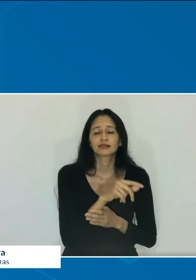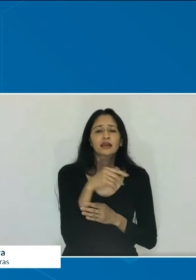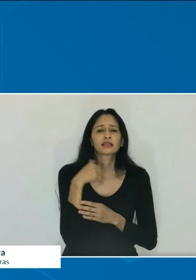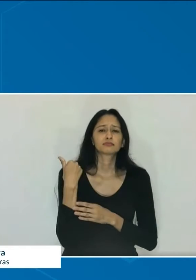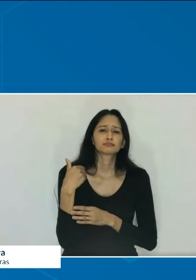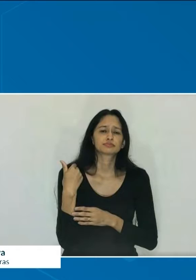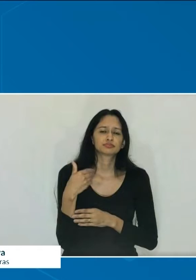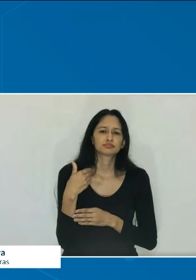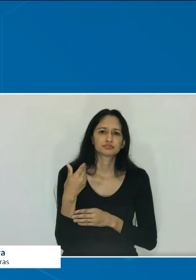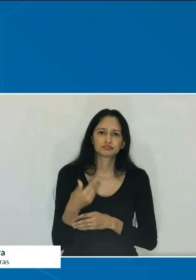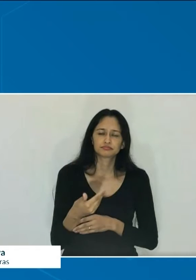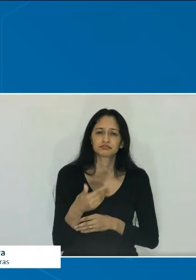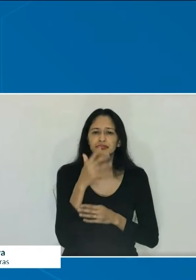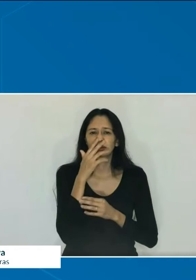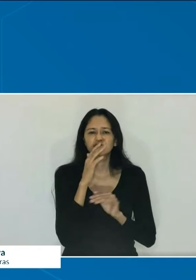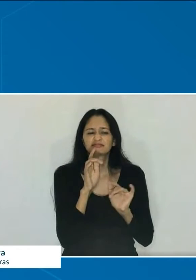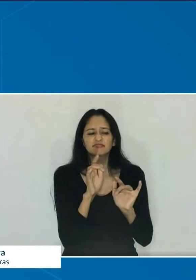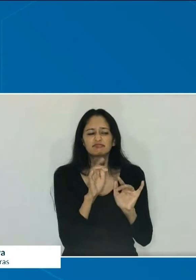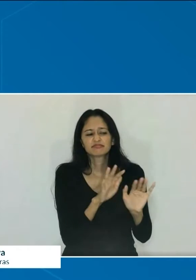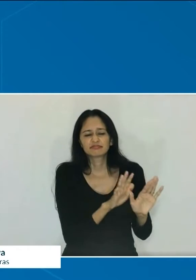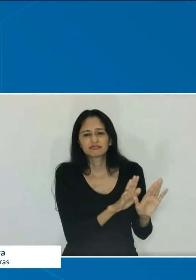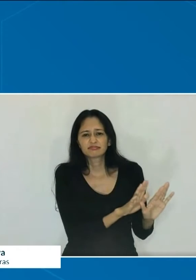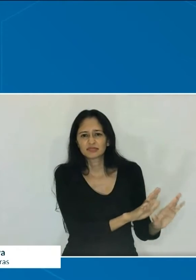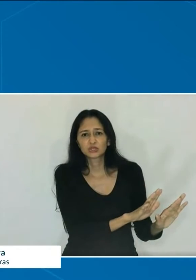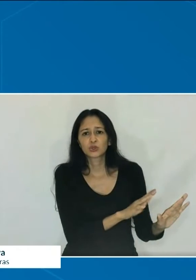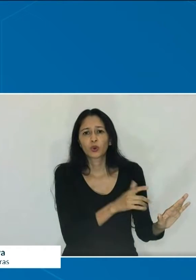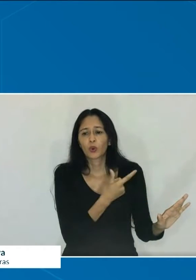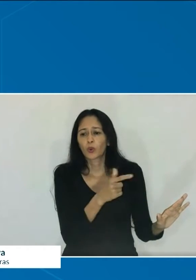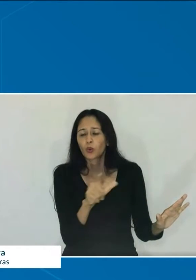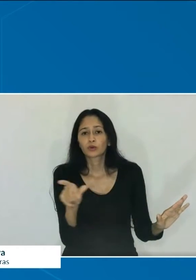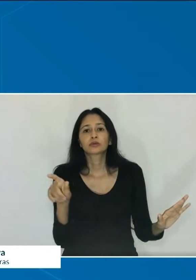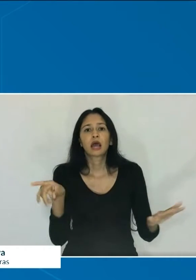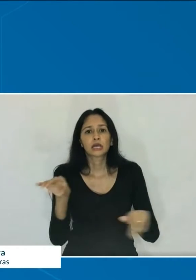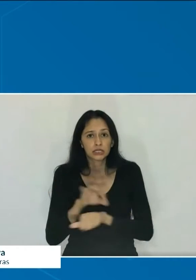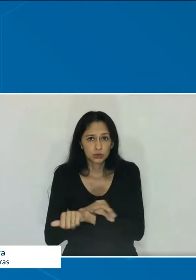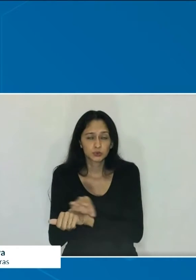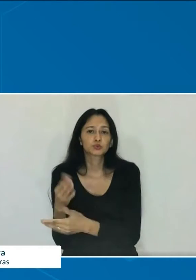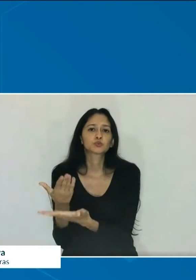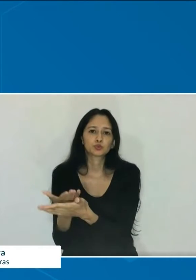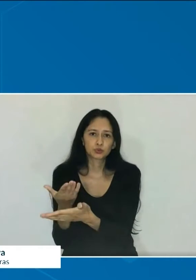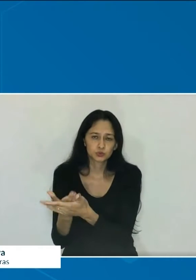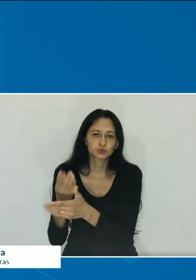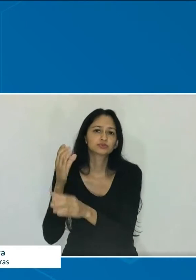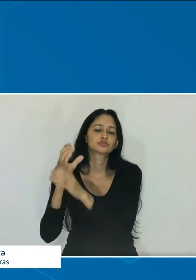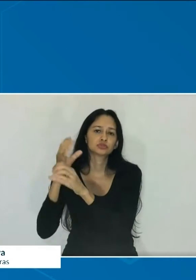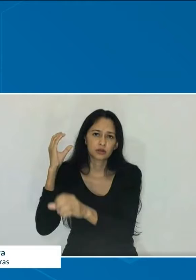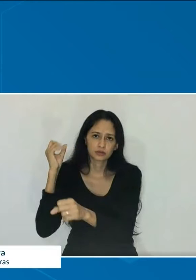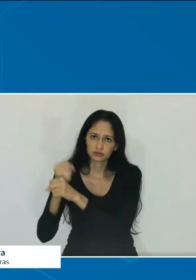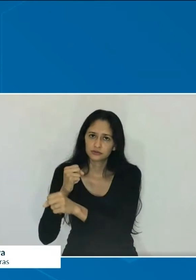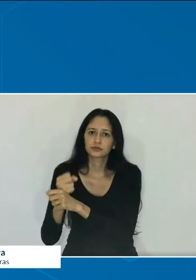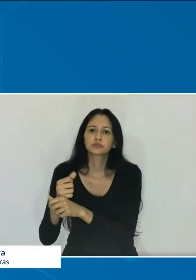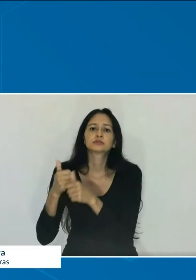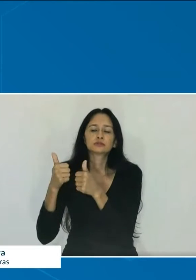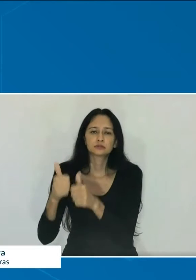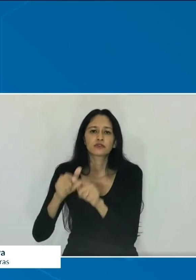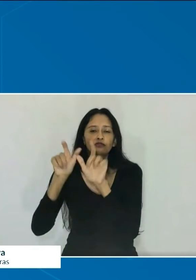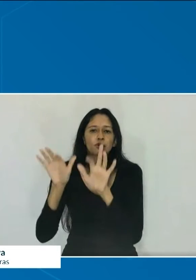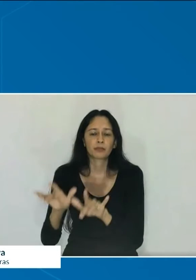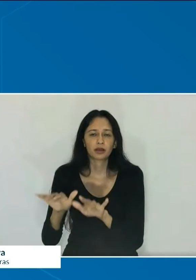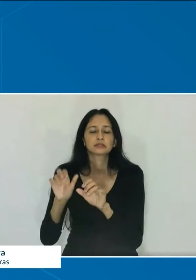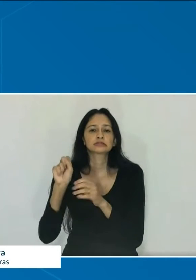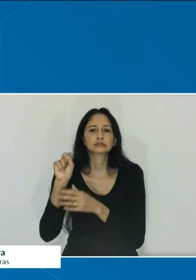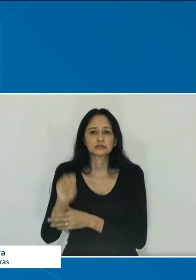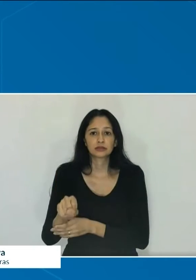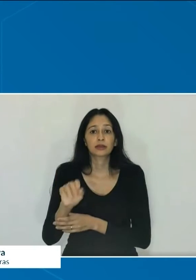hoje, ela é deixada de lado e estudado, por exemplo, na arquitetura, na engenharia civil, um pouquinho da informática. Então,